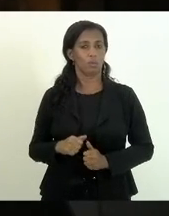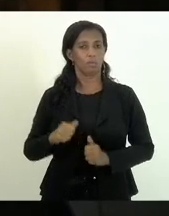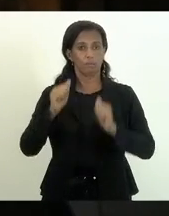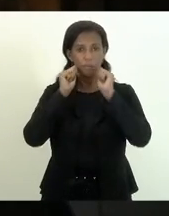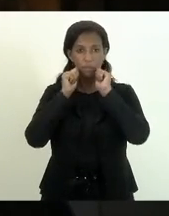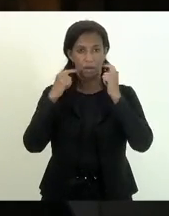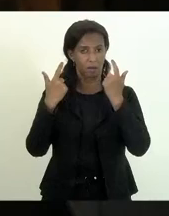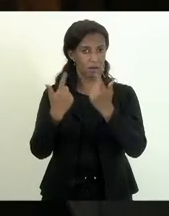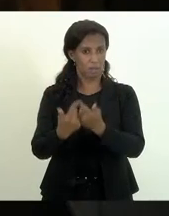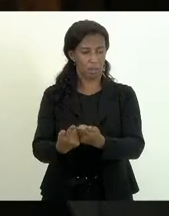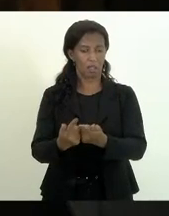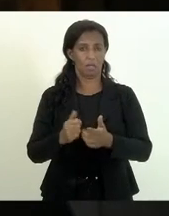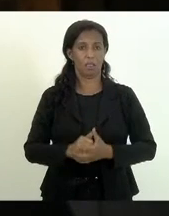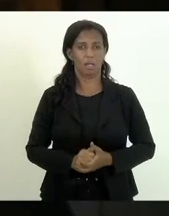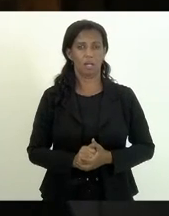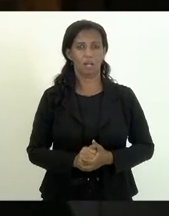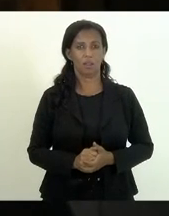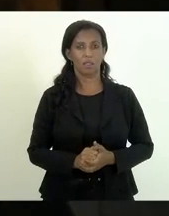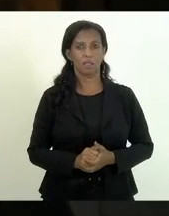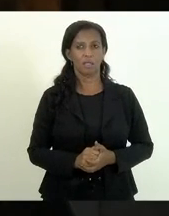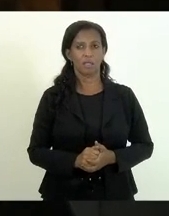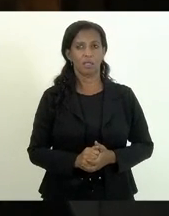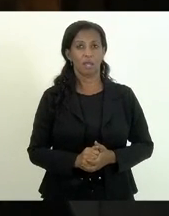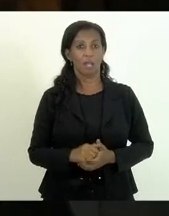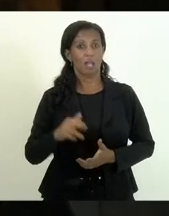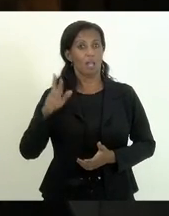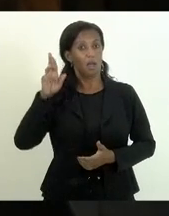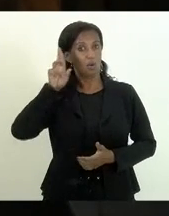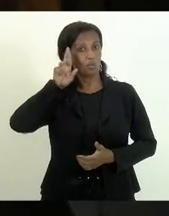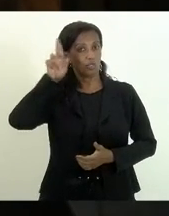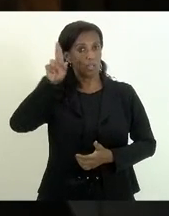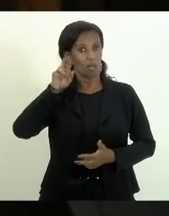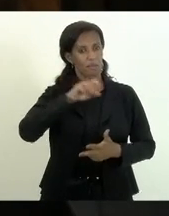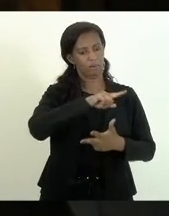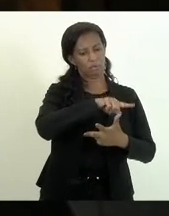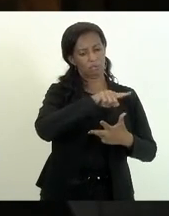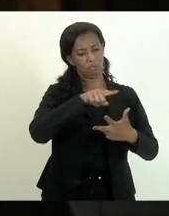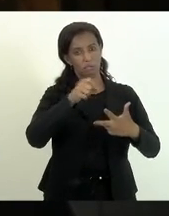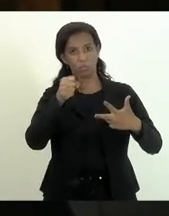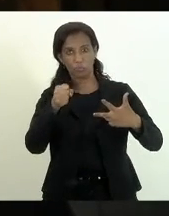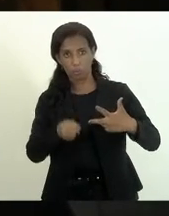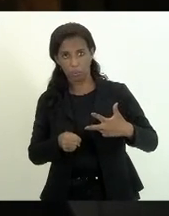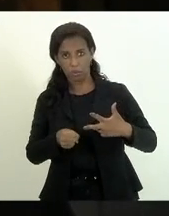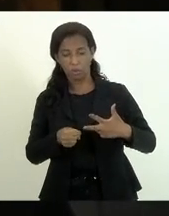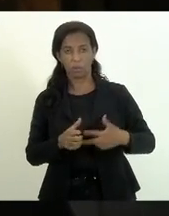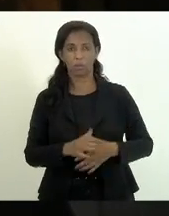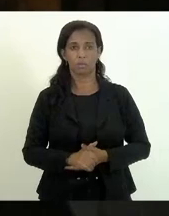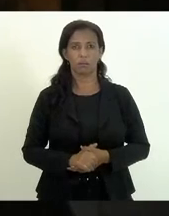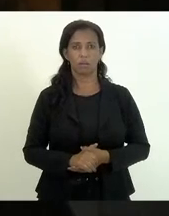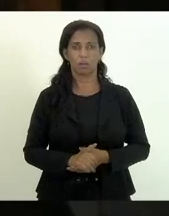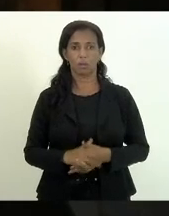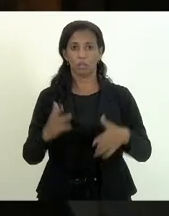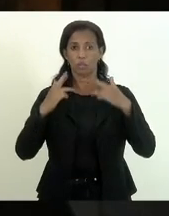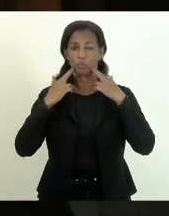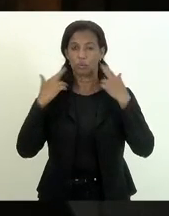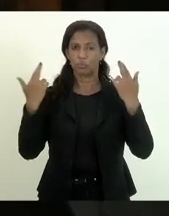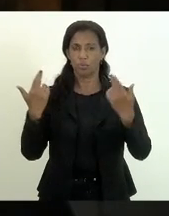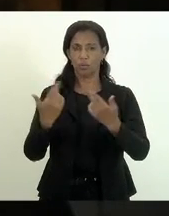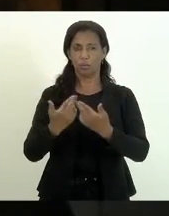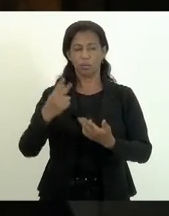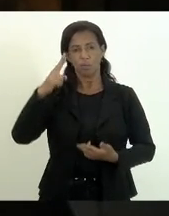Fluminense já sou acionamento já assessoramento ao chefe dos poderes e nos reunimos